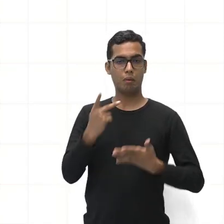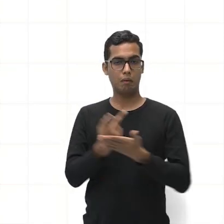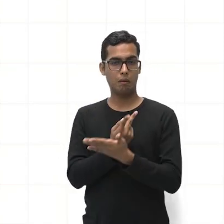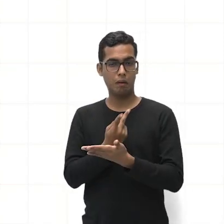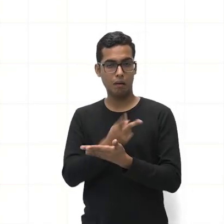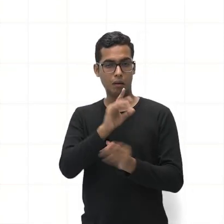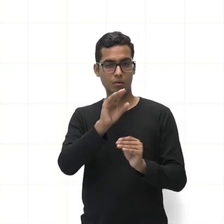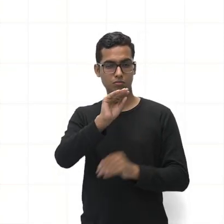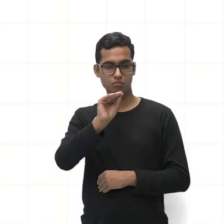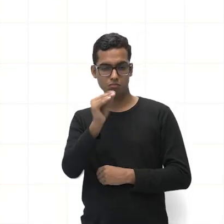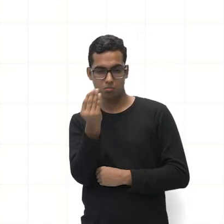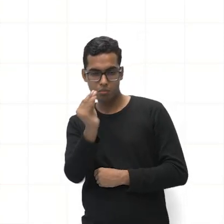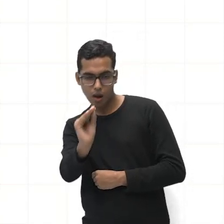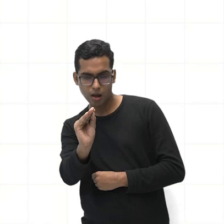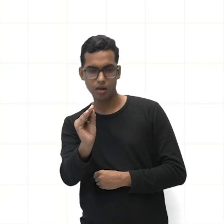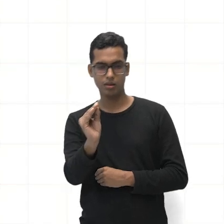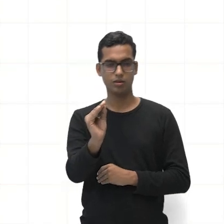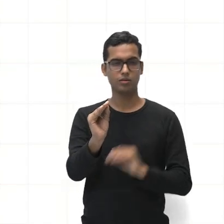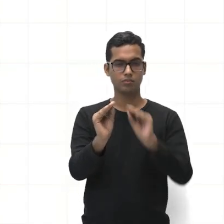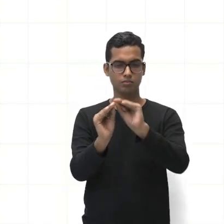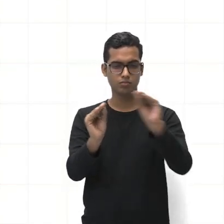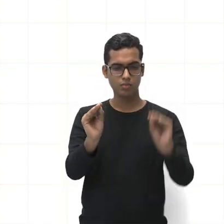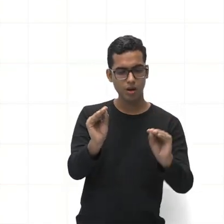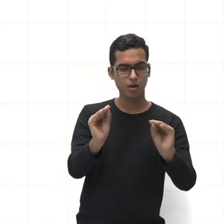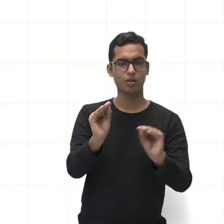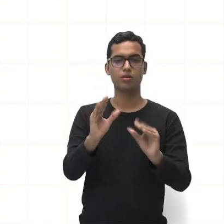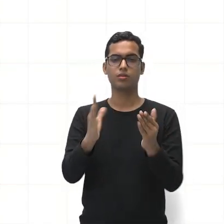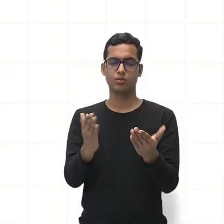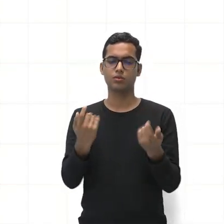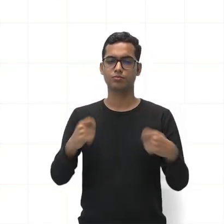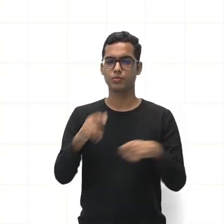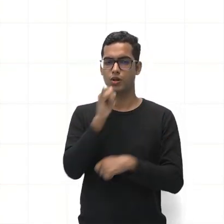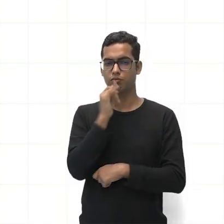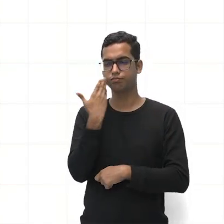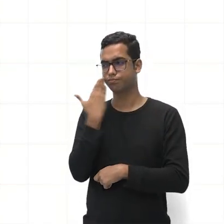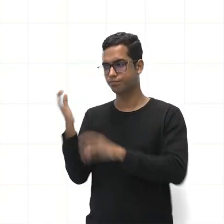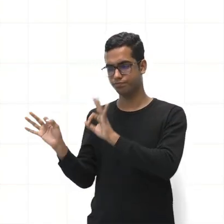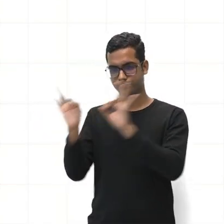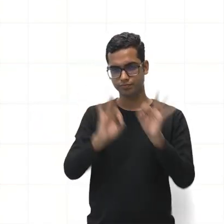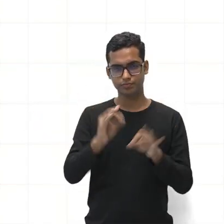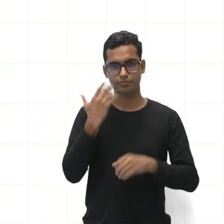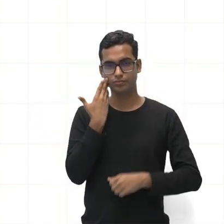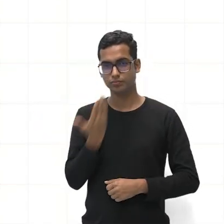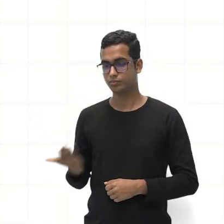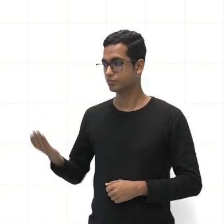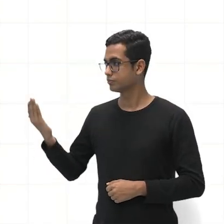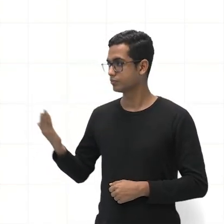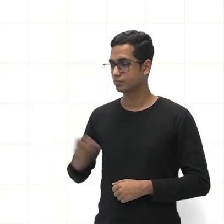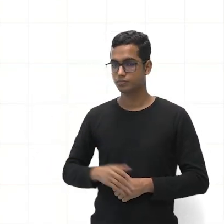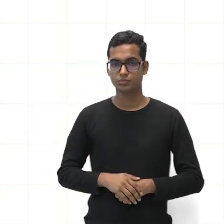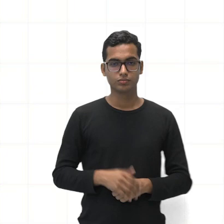posicional. Então, vamos ver aqui o nosso exemplo. Né, nós temos